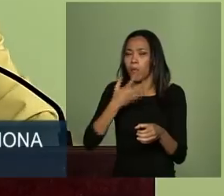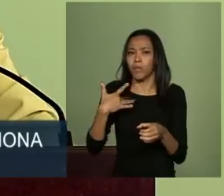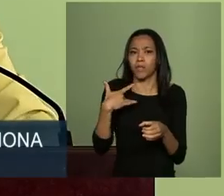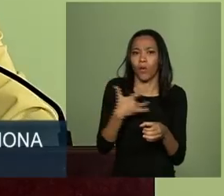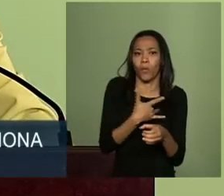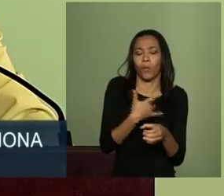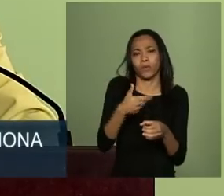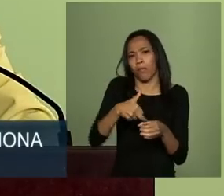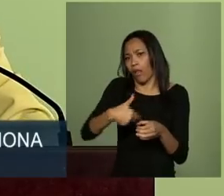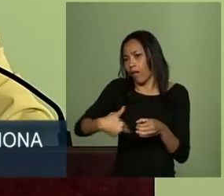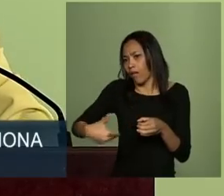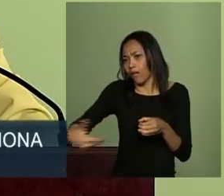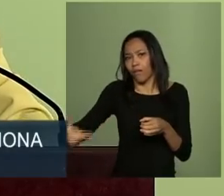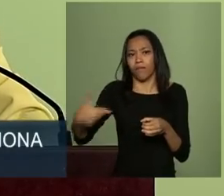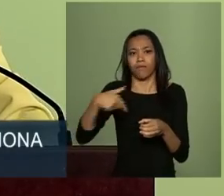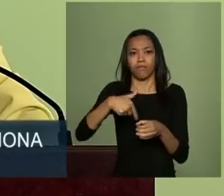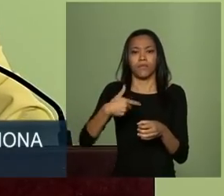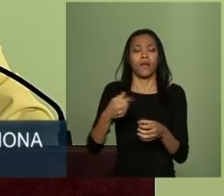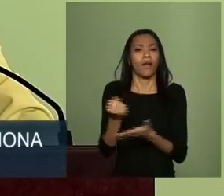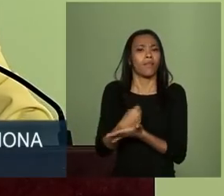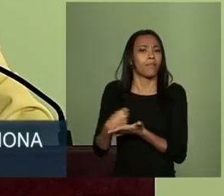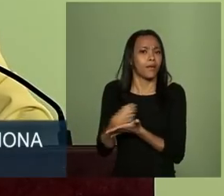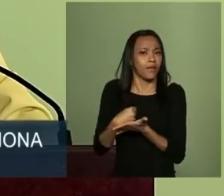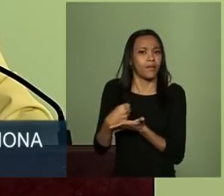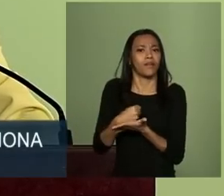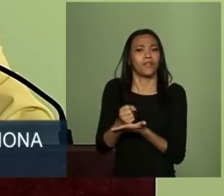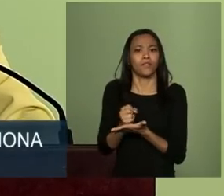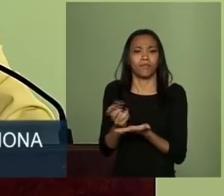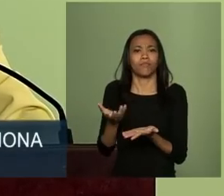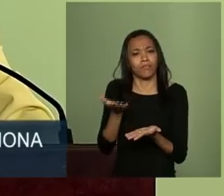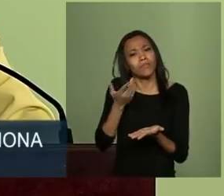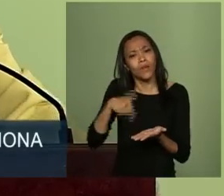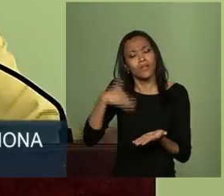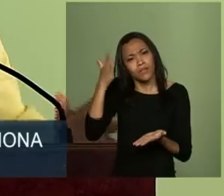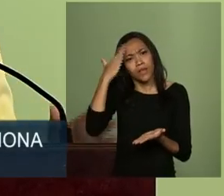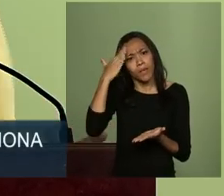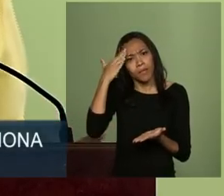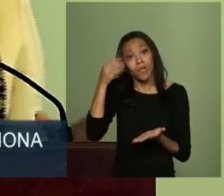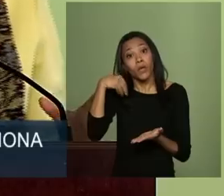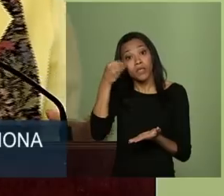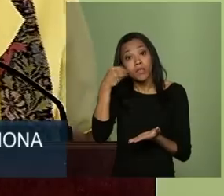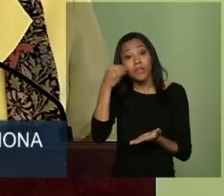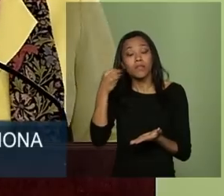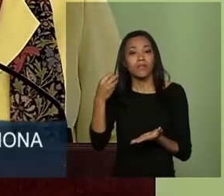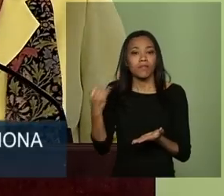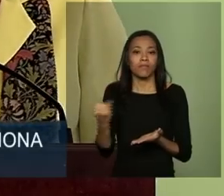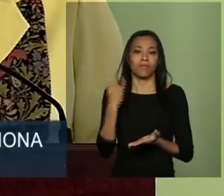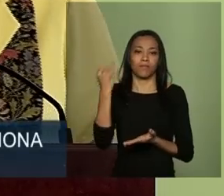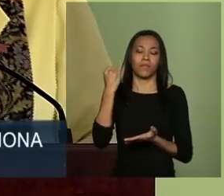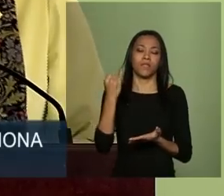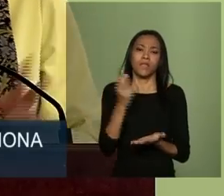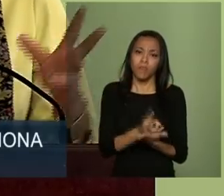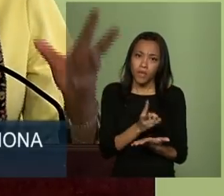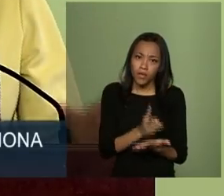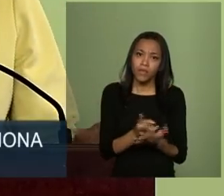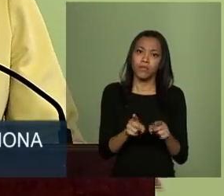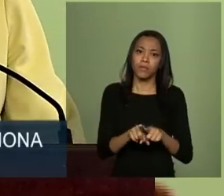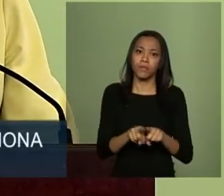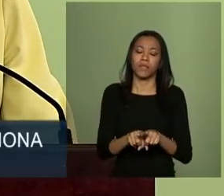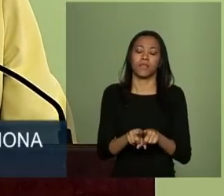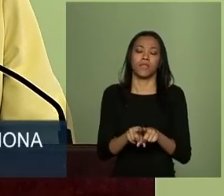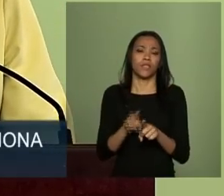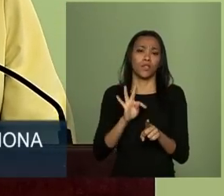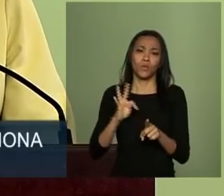porção de remédios para cada um de nós. E, ao mesmo tempo, toda a